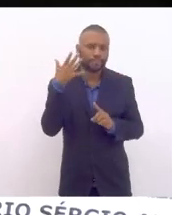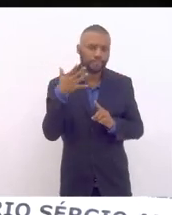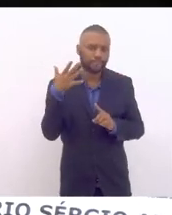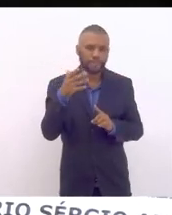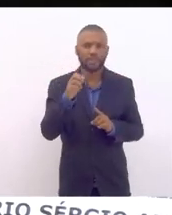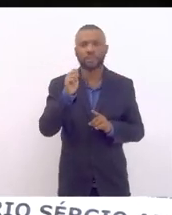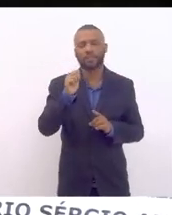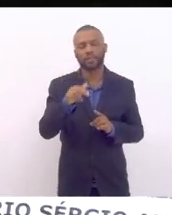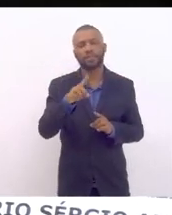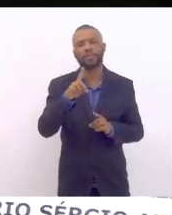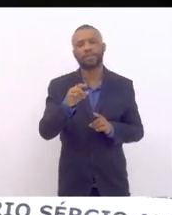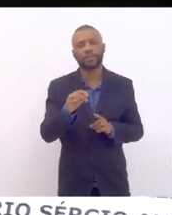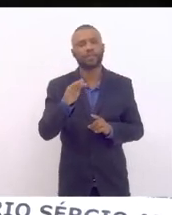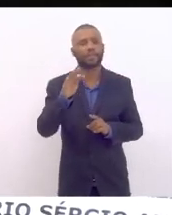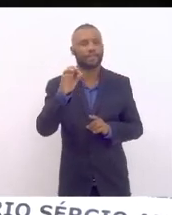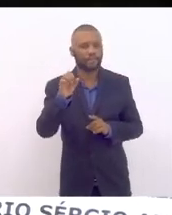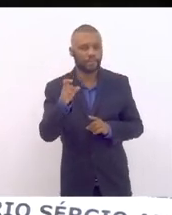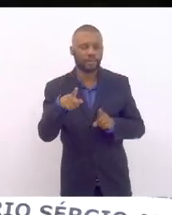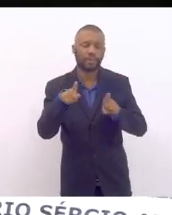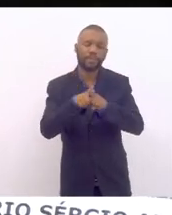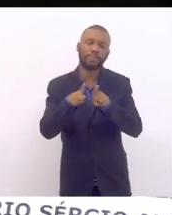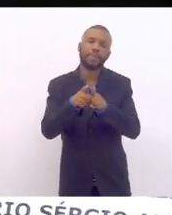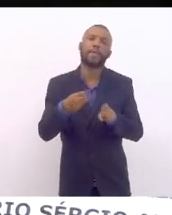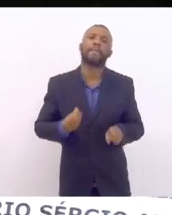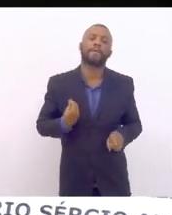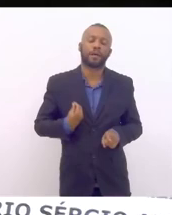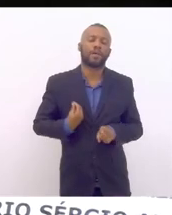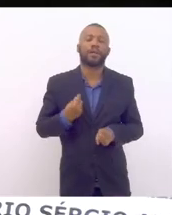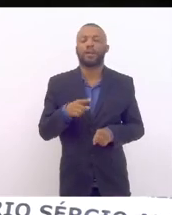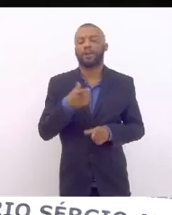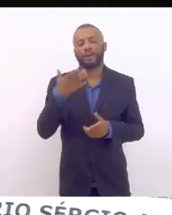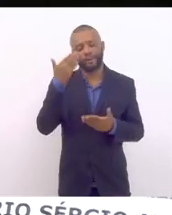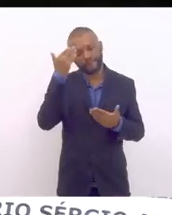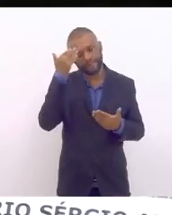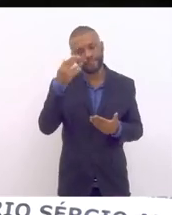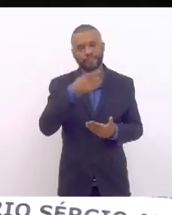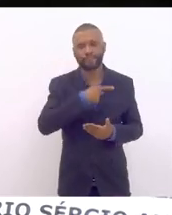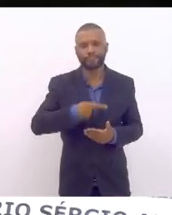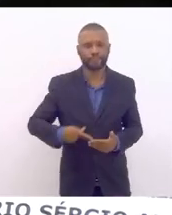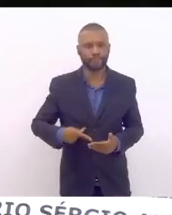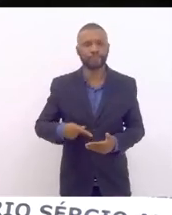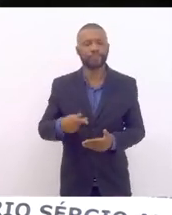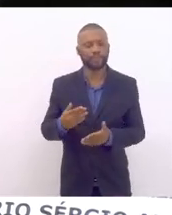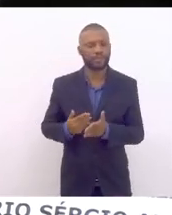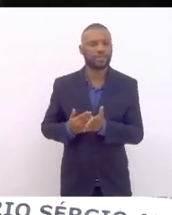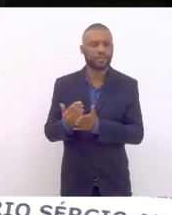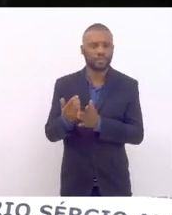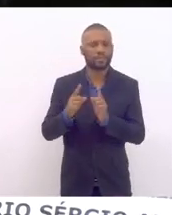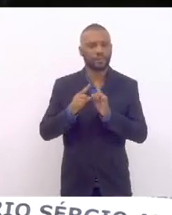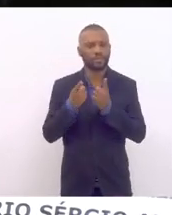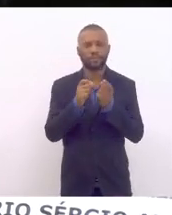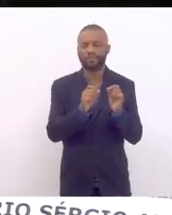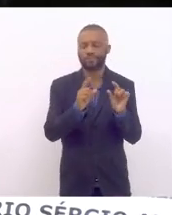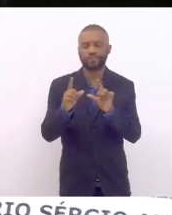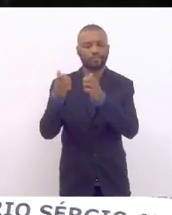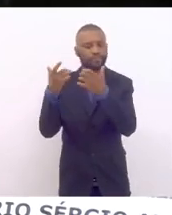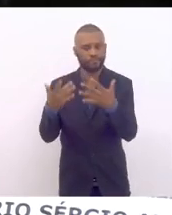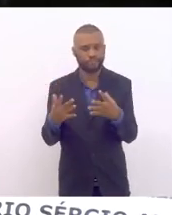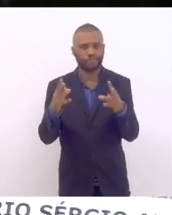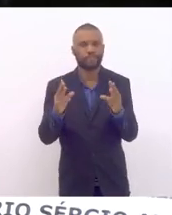andifes estava presente eu quero também agradecer a presença do nosso presidente da andifes aqui no início da reunião é é